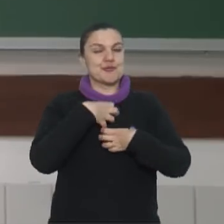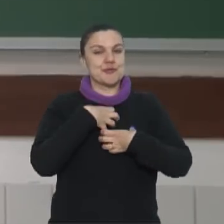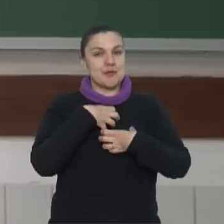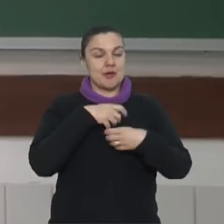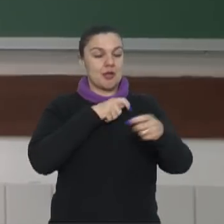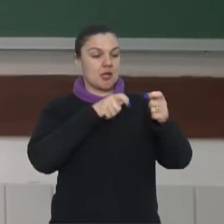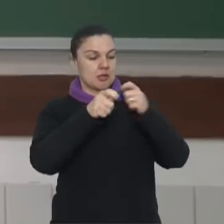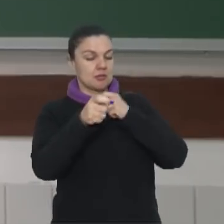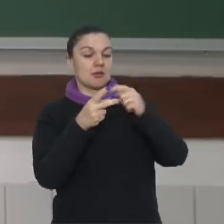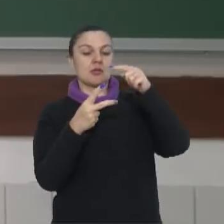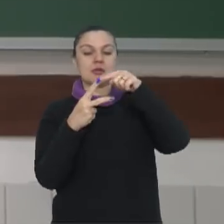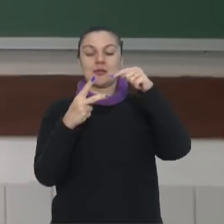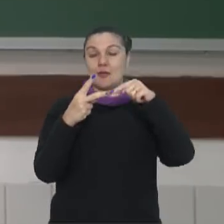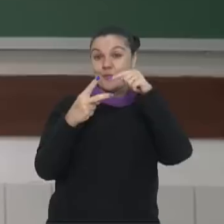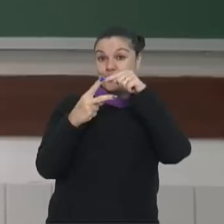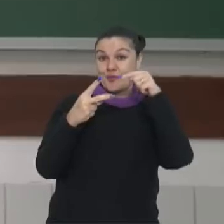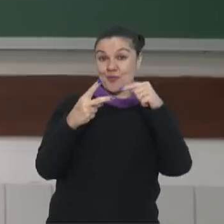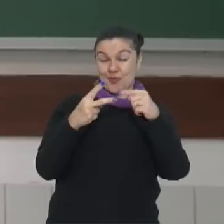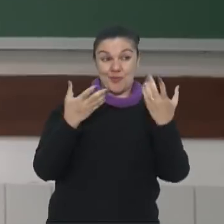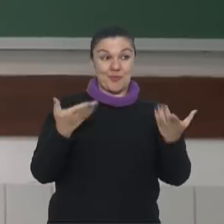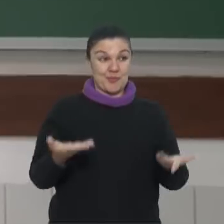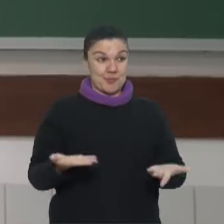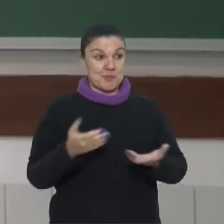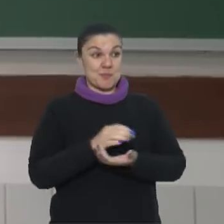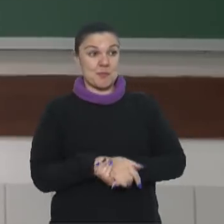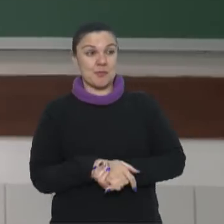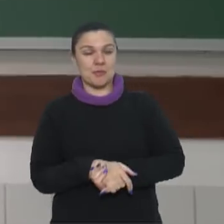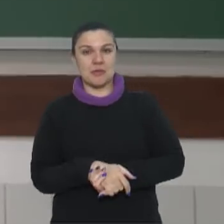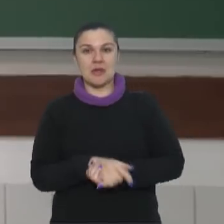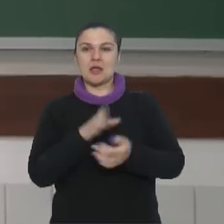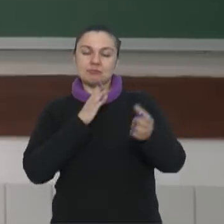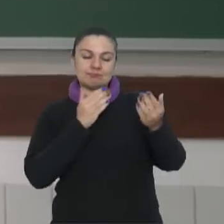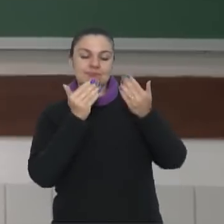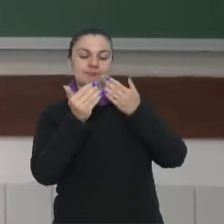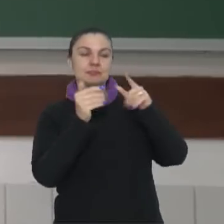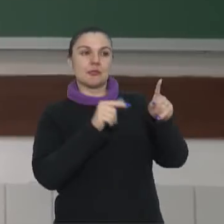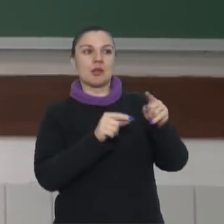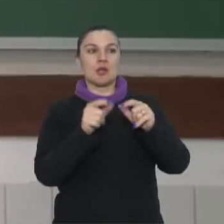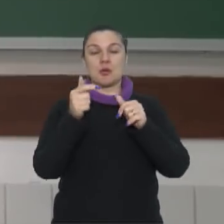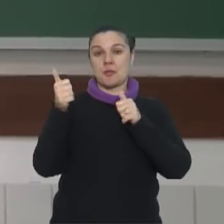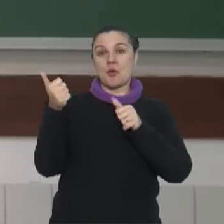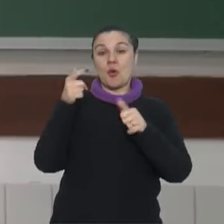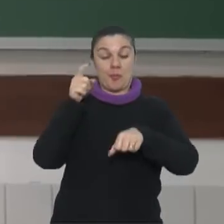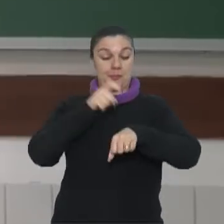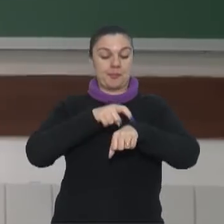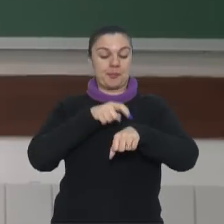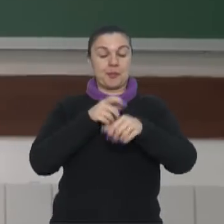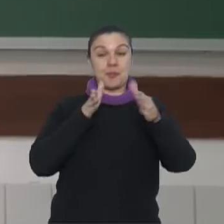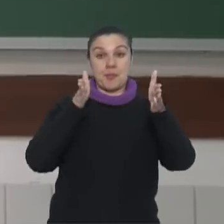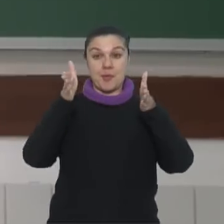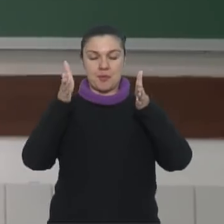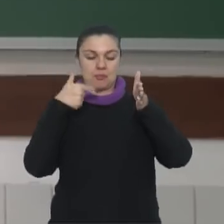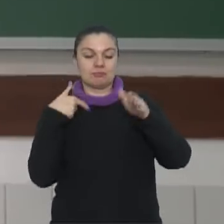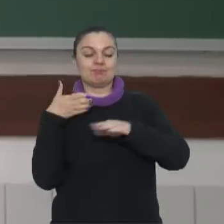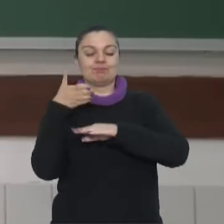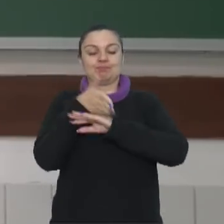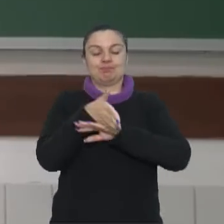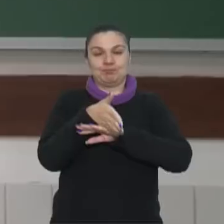ele mobiliza dois momentos, né? Nessa estrutura que a gente viu. O primeiro momento é